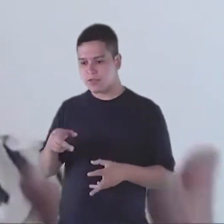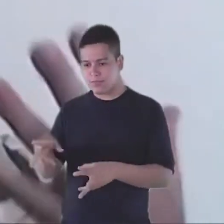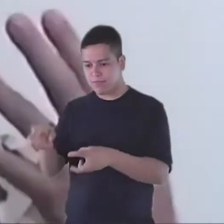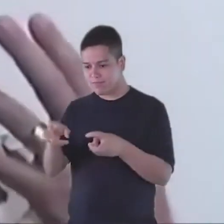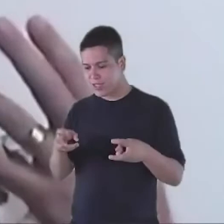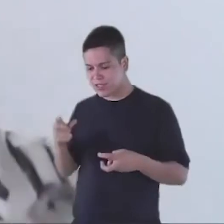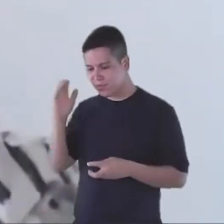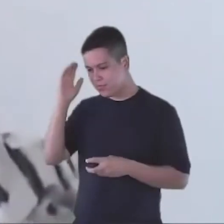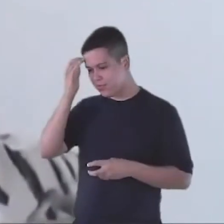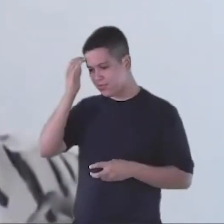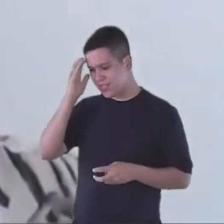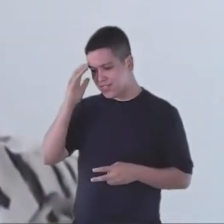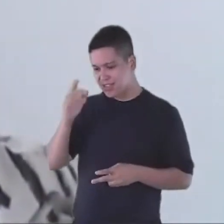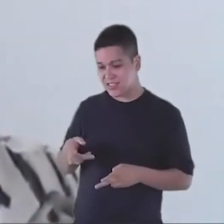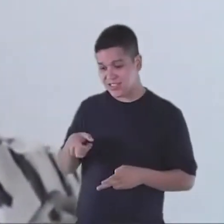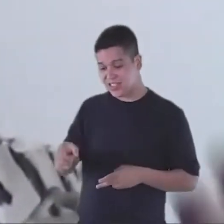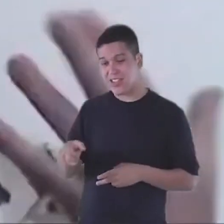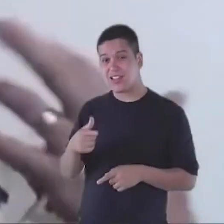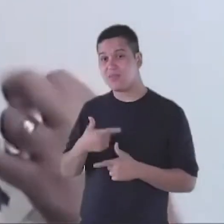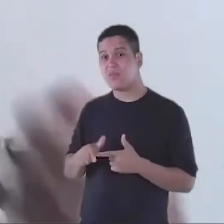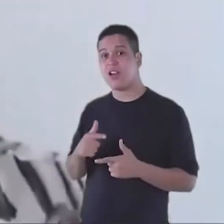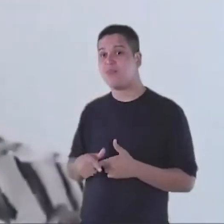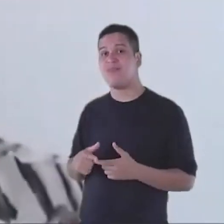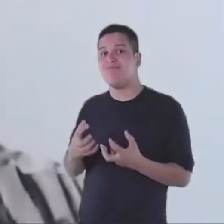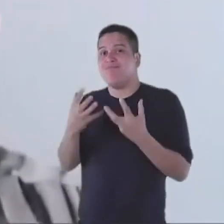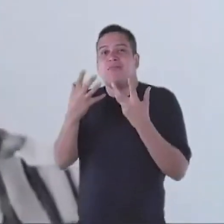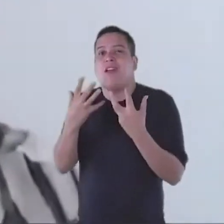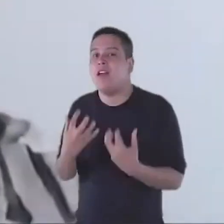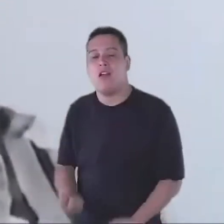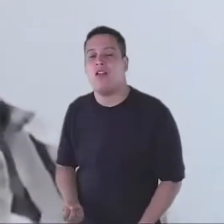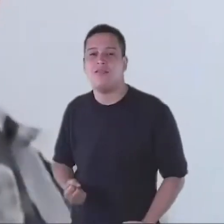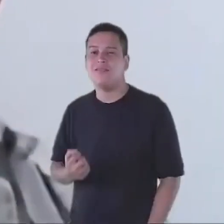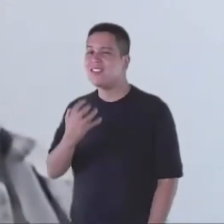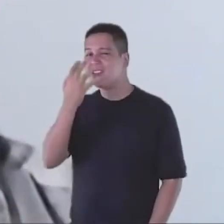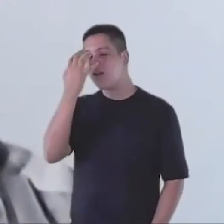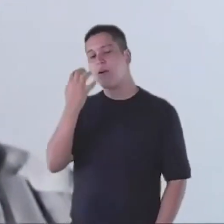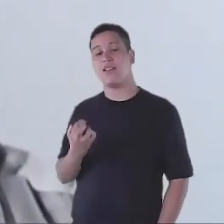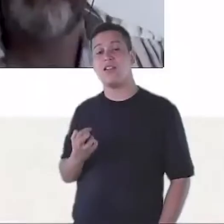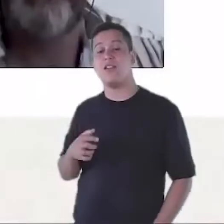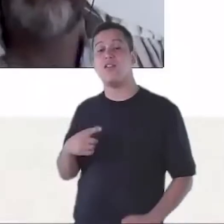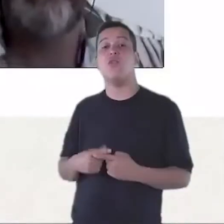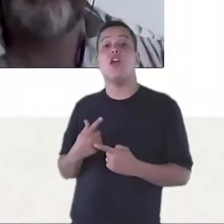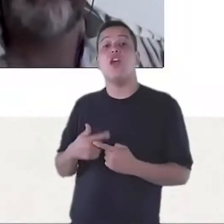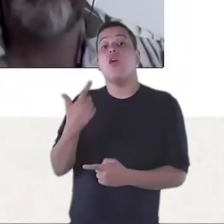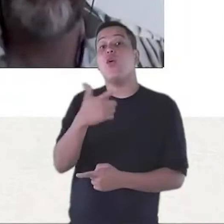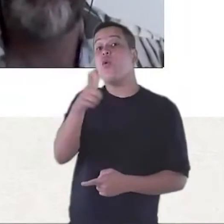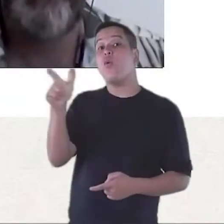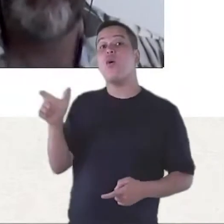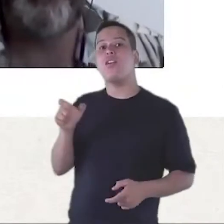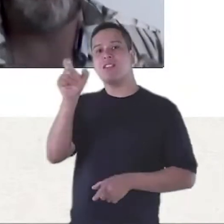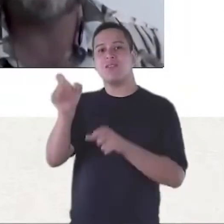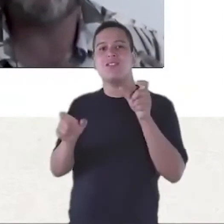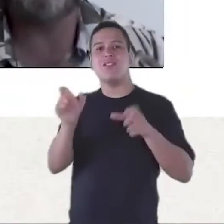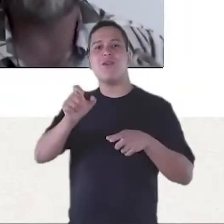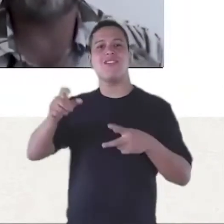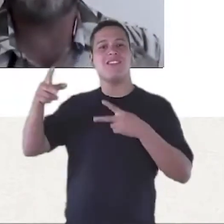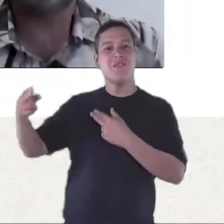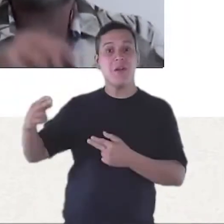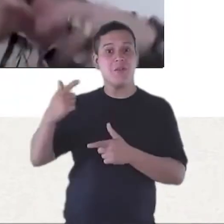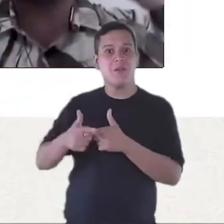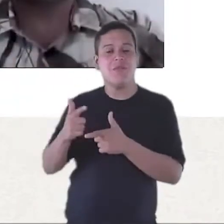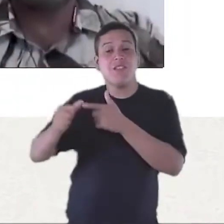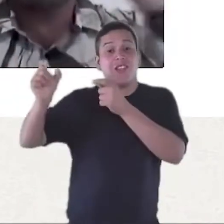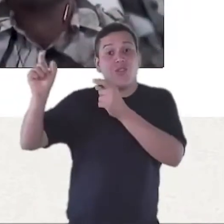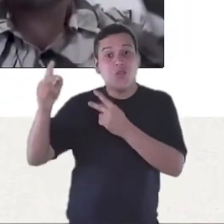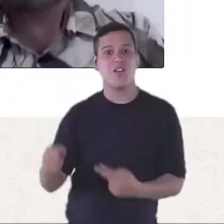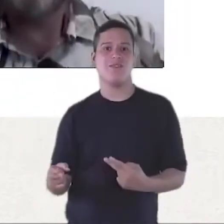entendendo que não é tão grave, que outras pessoas passam pela mesma situação. Isso. Você deixa de